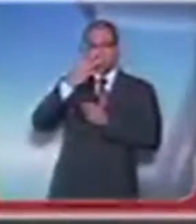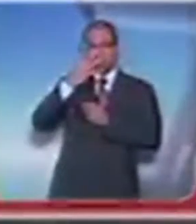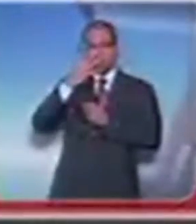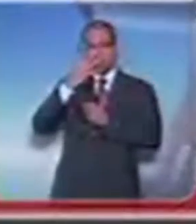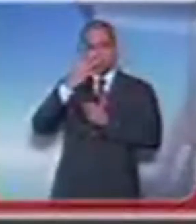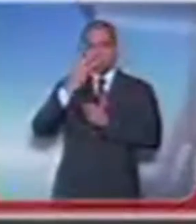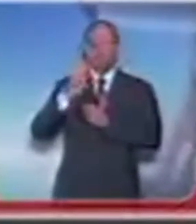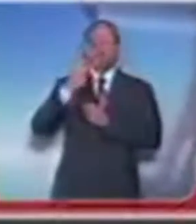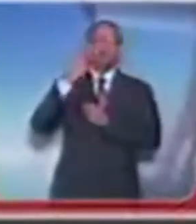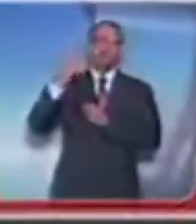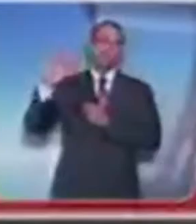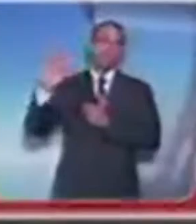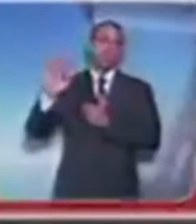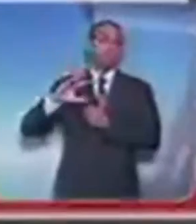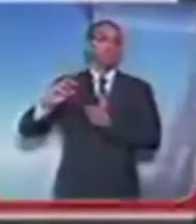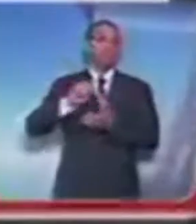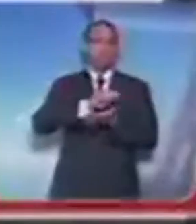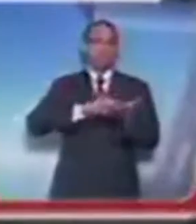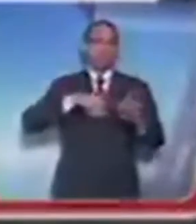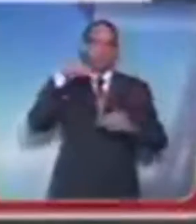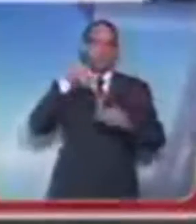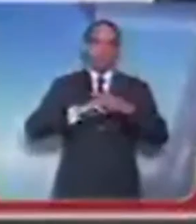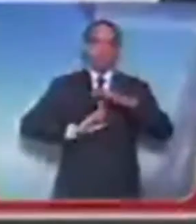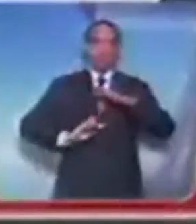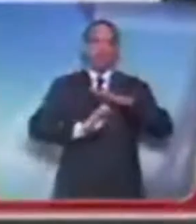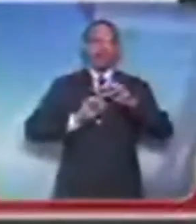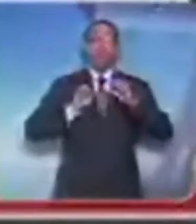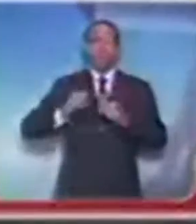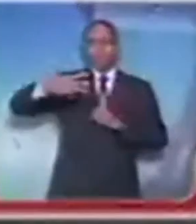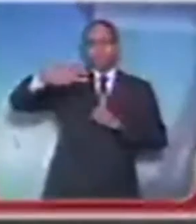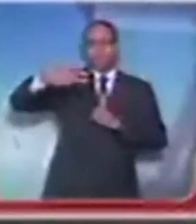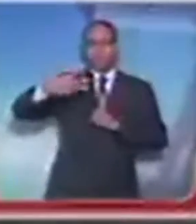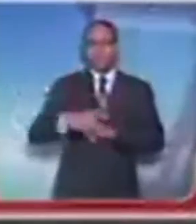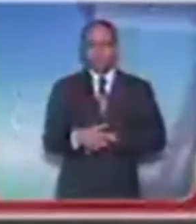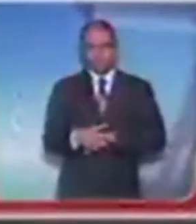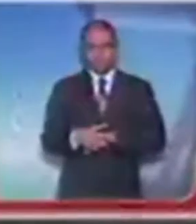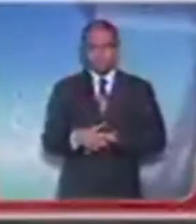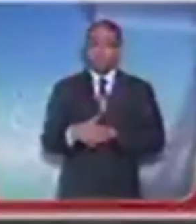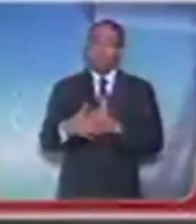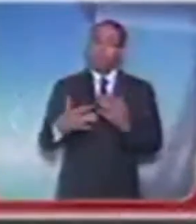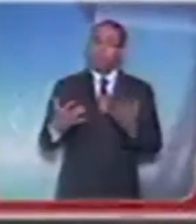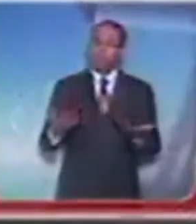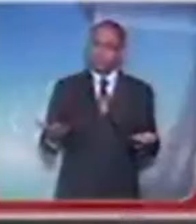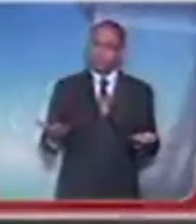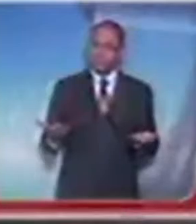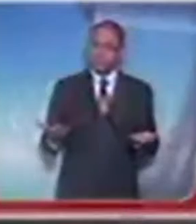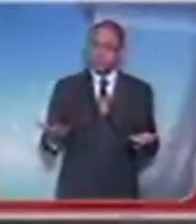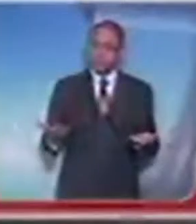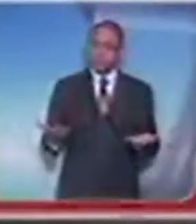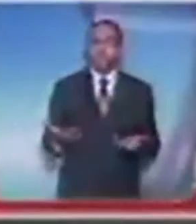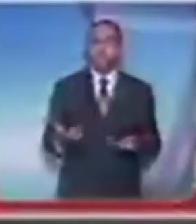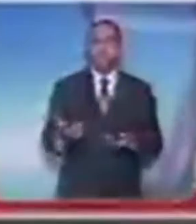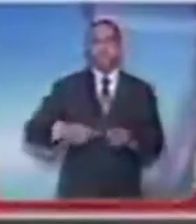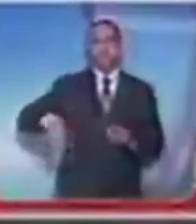4330, todas as atividades das empresas do Brasil poderão ser terceirizadas. Ou seja, quando